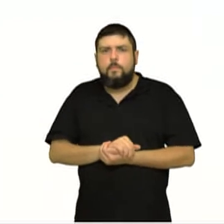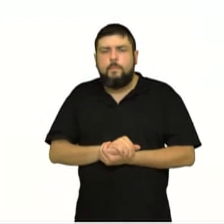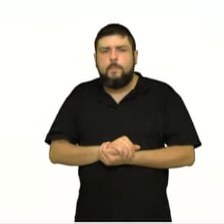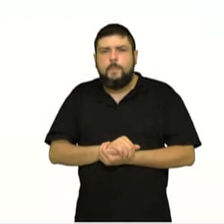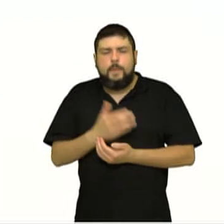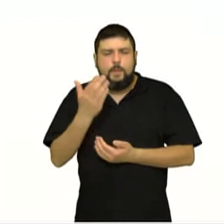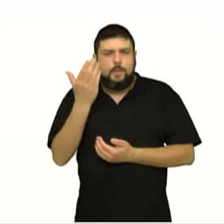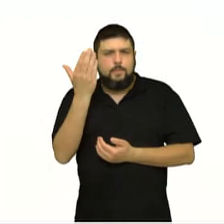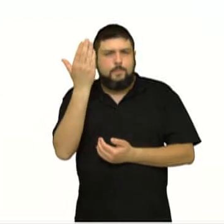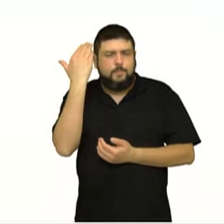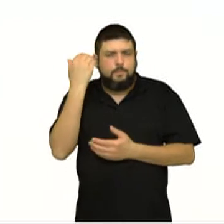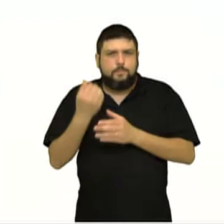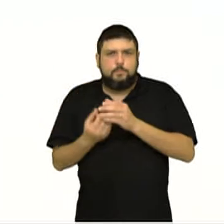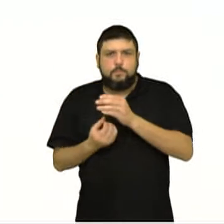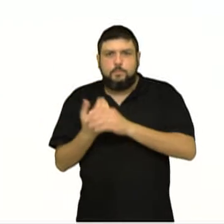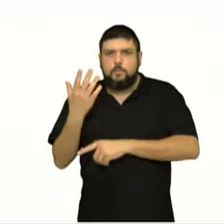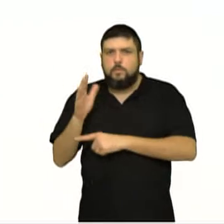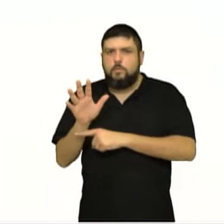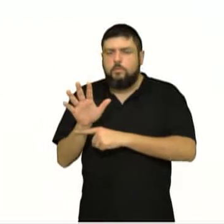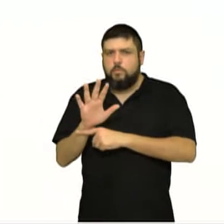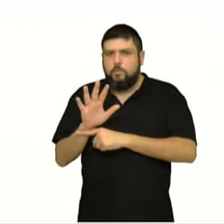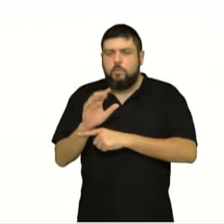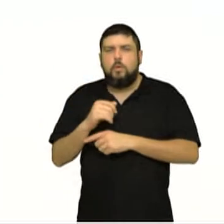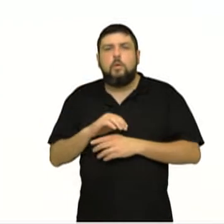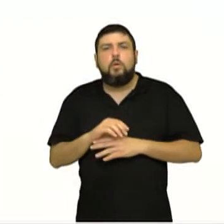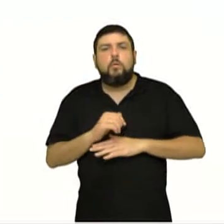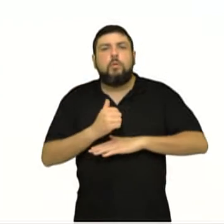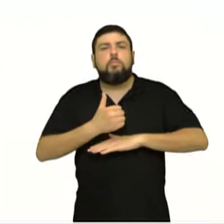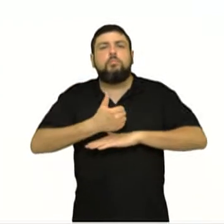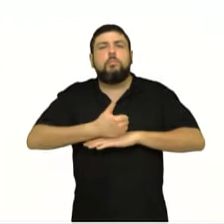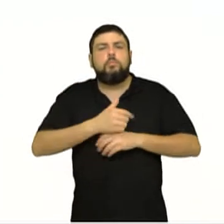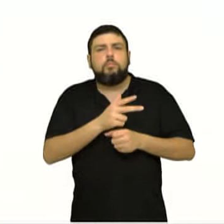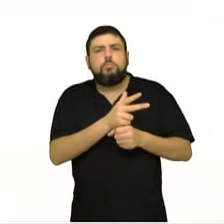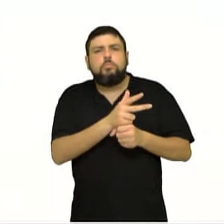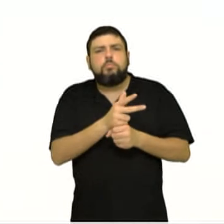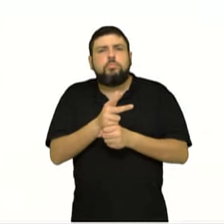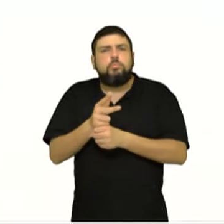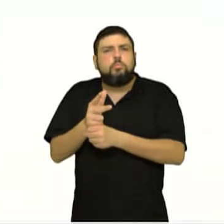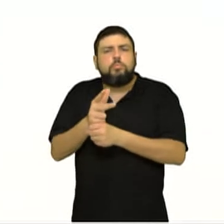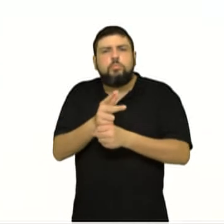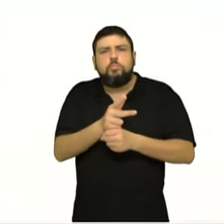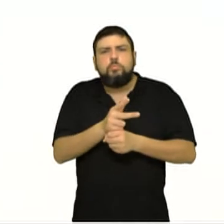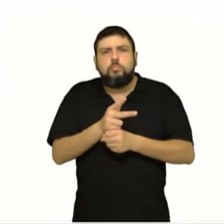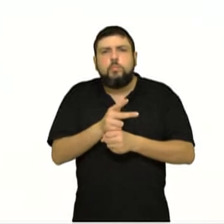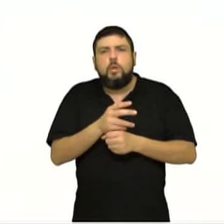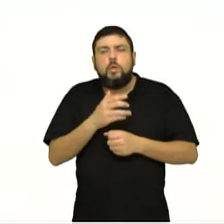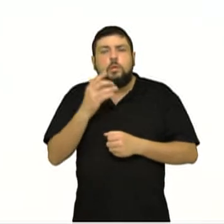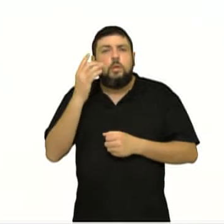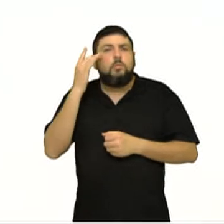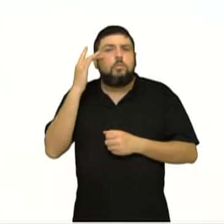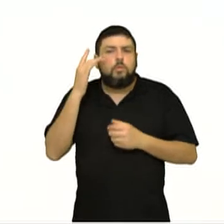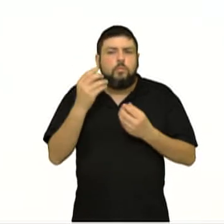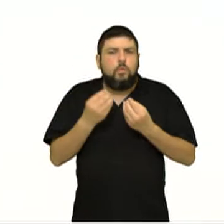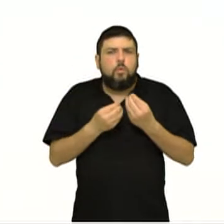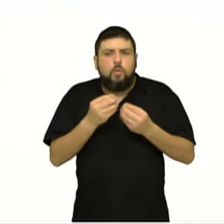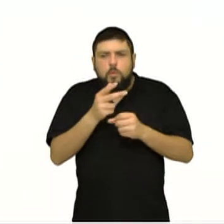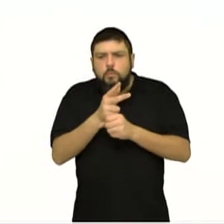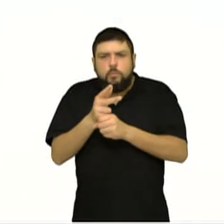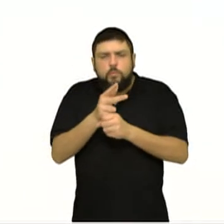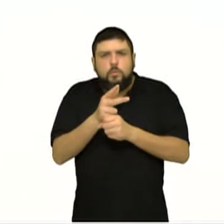seus primeiros passos, os diretores da época, eles não sabiam muito bem como lidar com as câmeras, então eles filmavam à